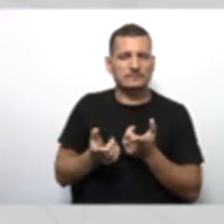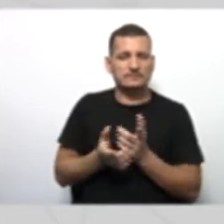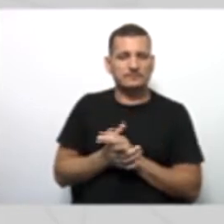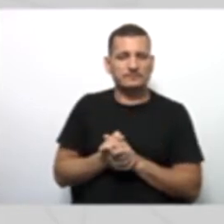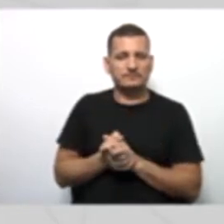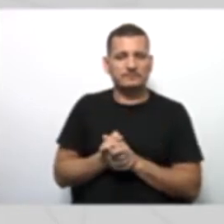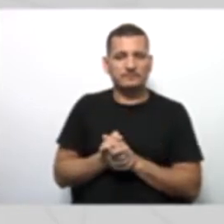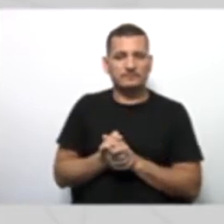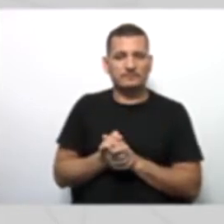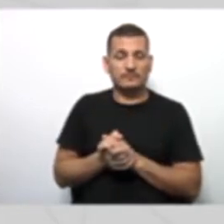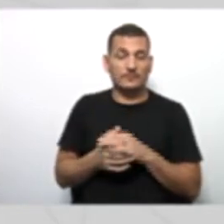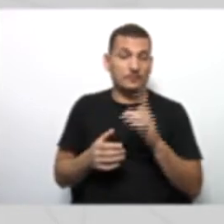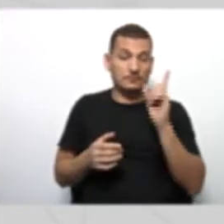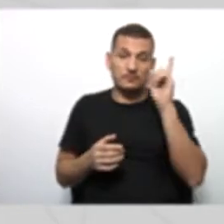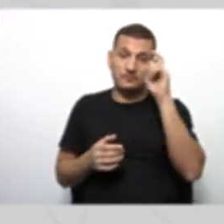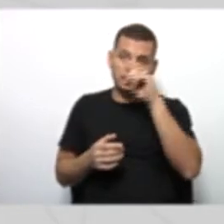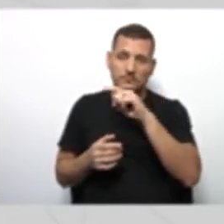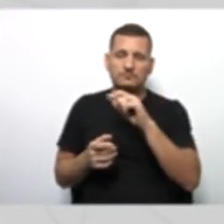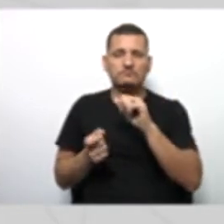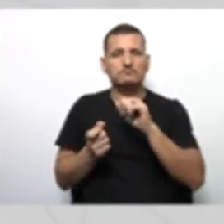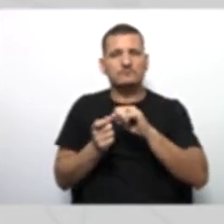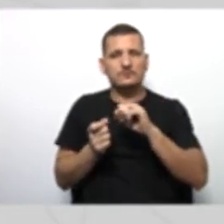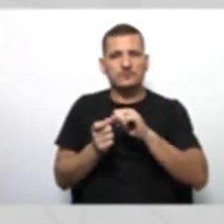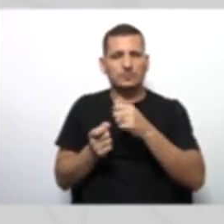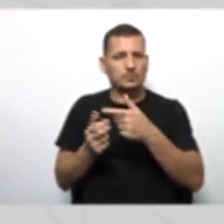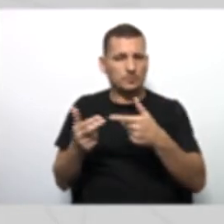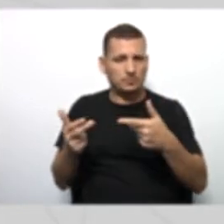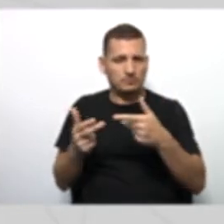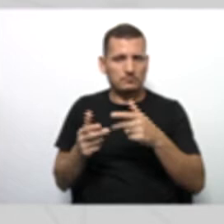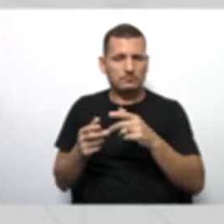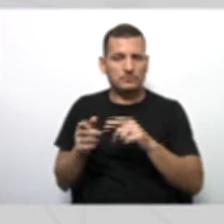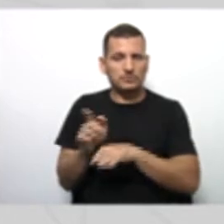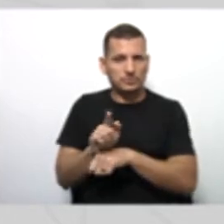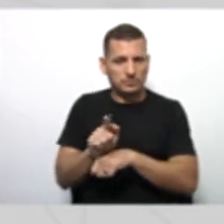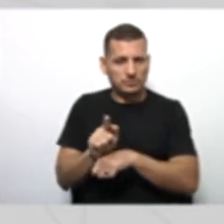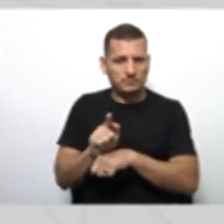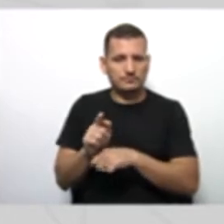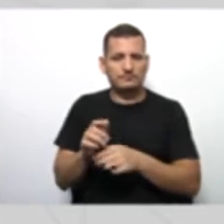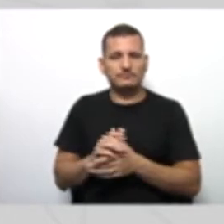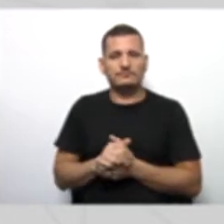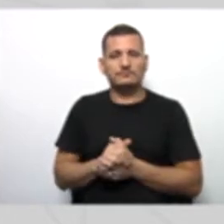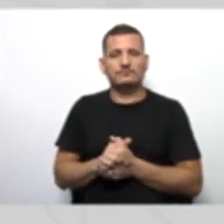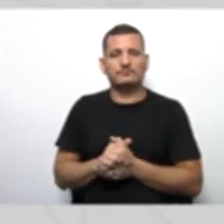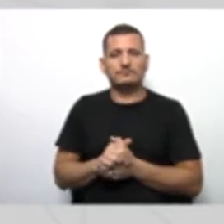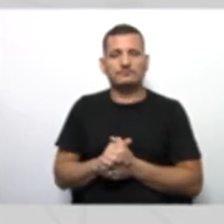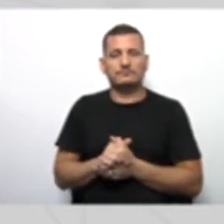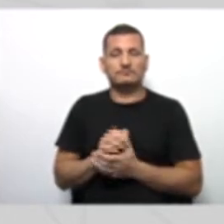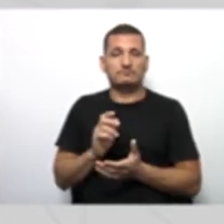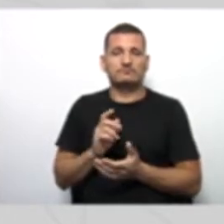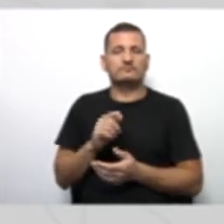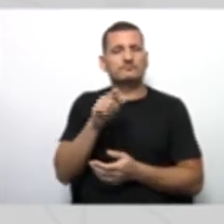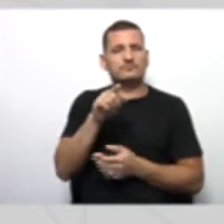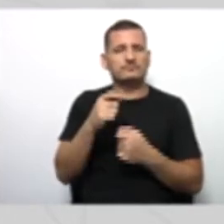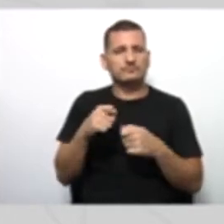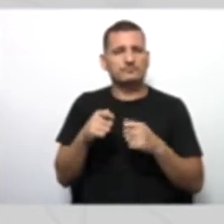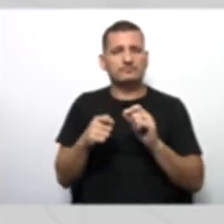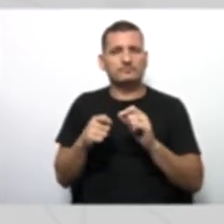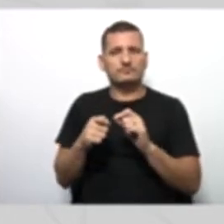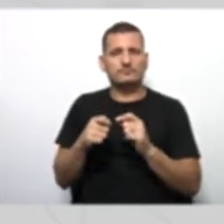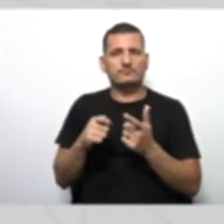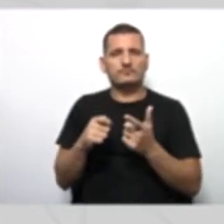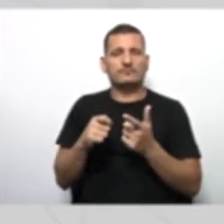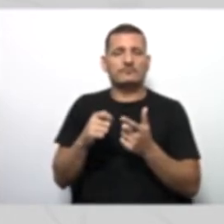aqui é muito difícil você realizar ações para gerenciar isso, né? Então, assim, você vai ter que realmente contar com a ajuda